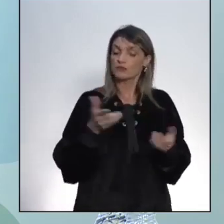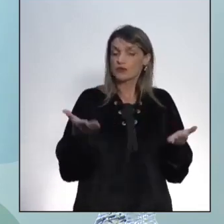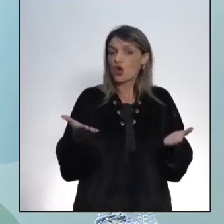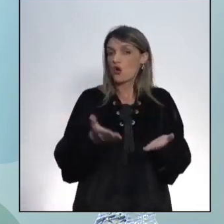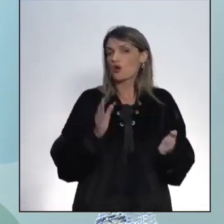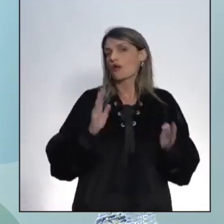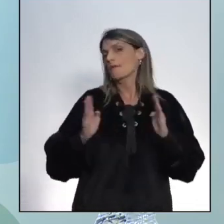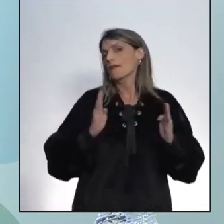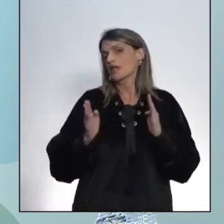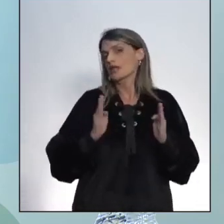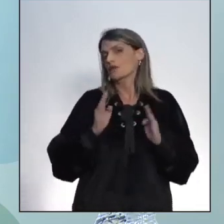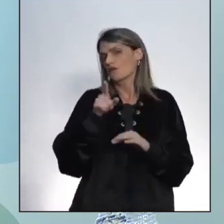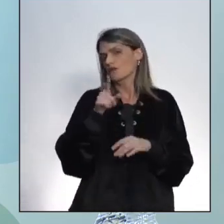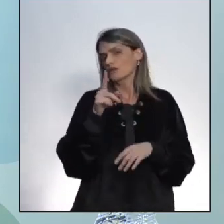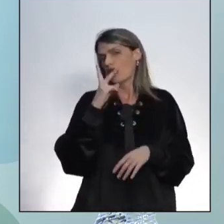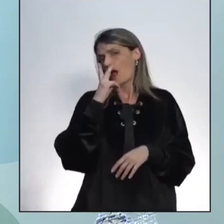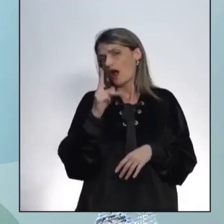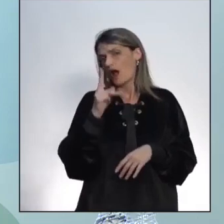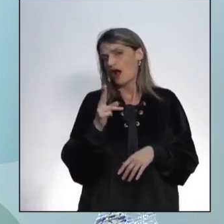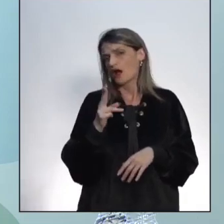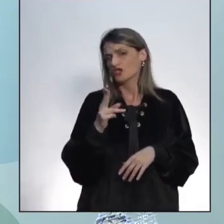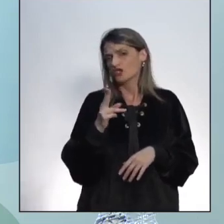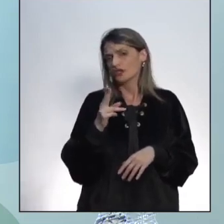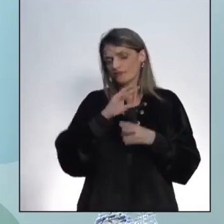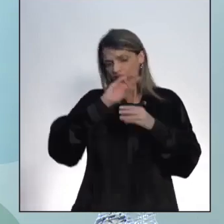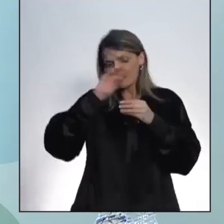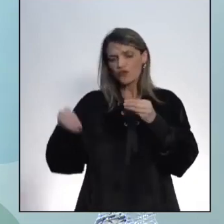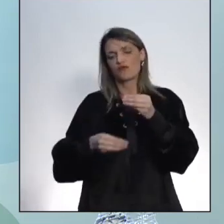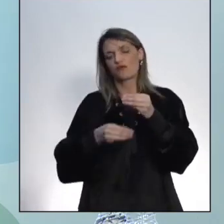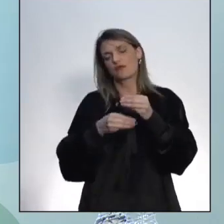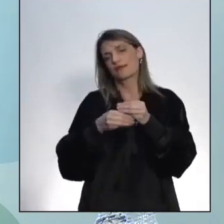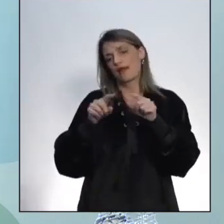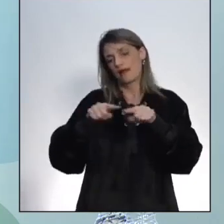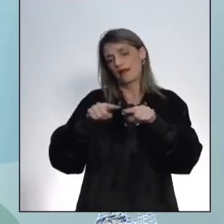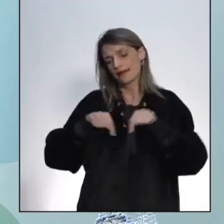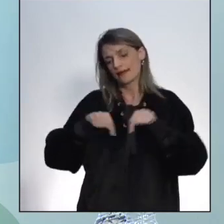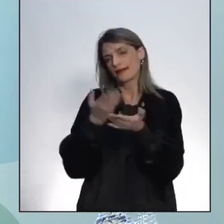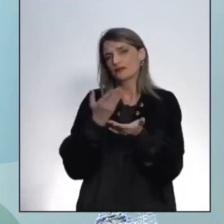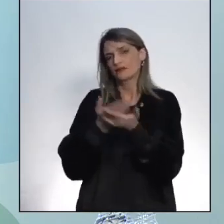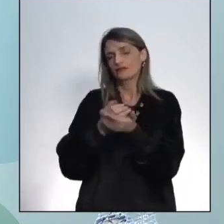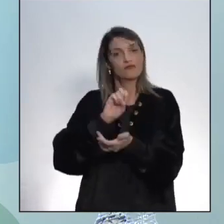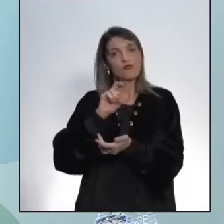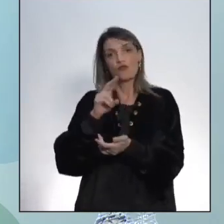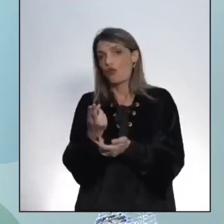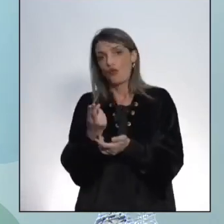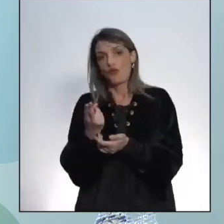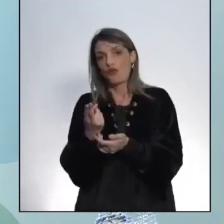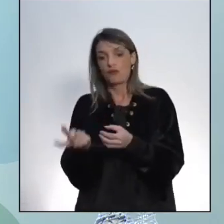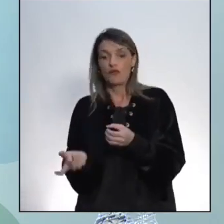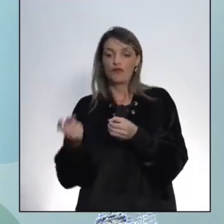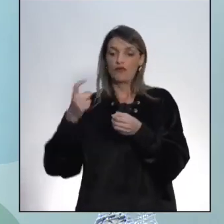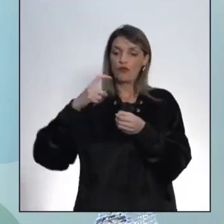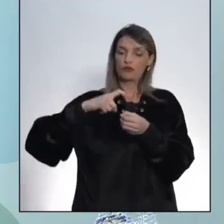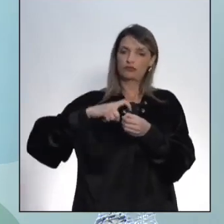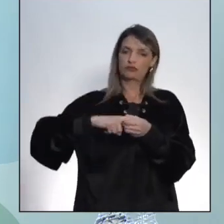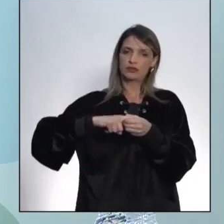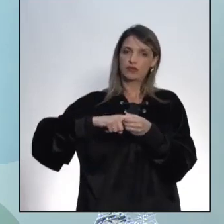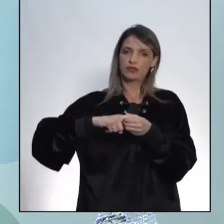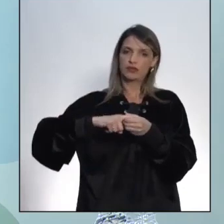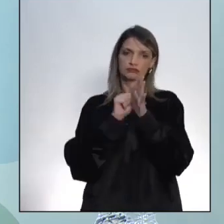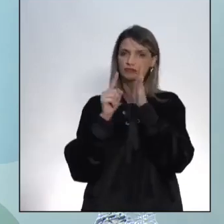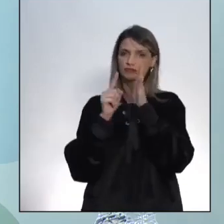se isso será incorporado na rotina da sala de aula ou vamos voltar ao pouco protagonismo que ela sempre